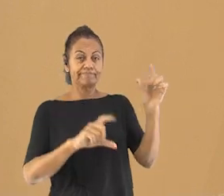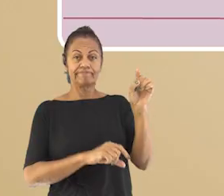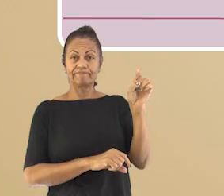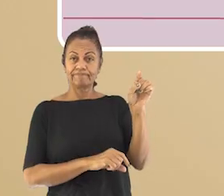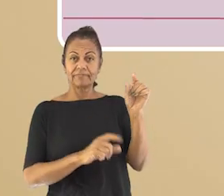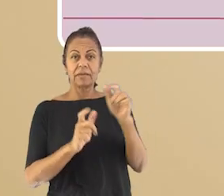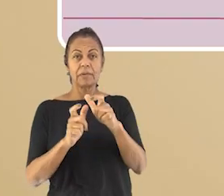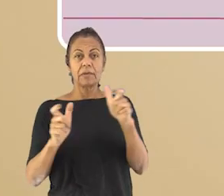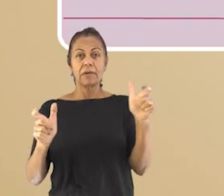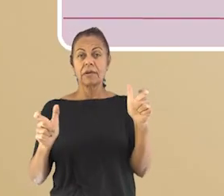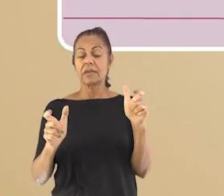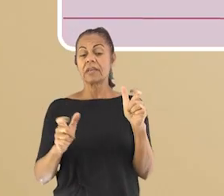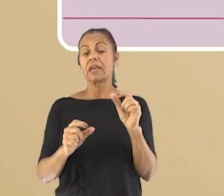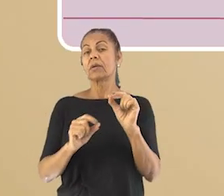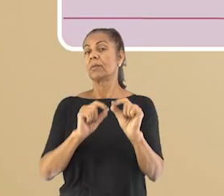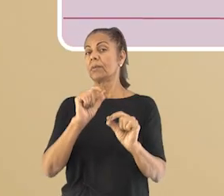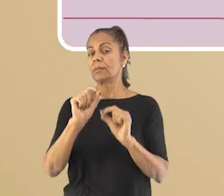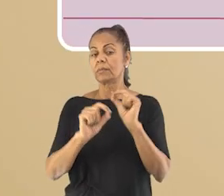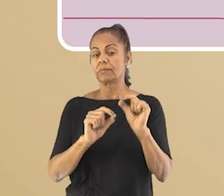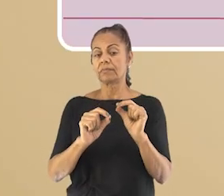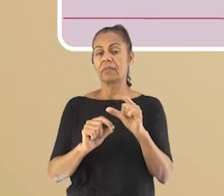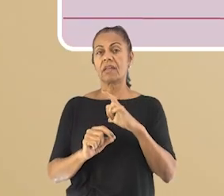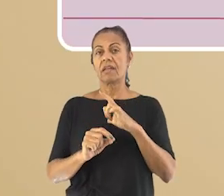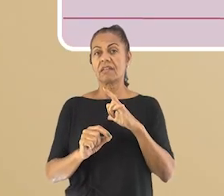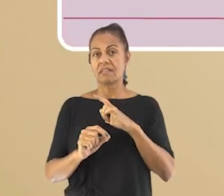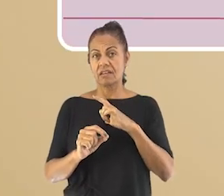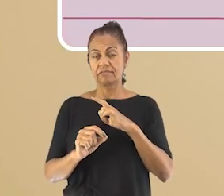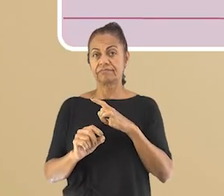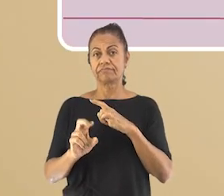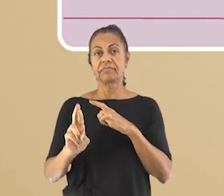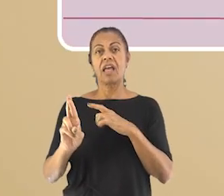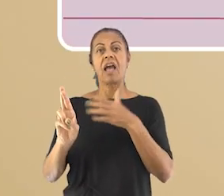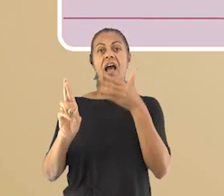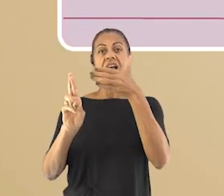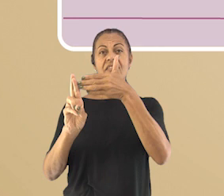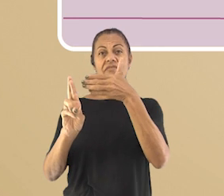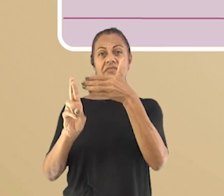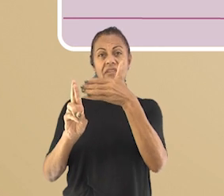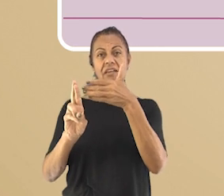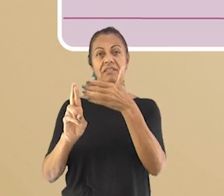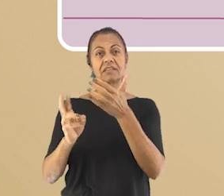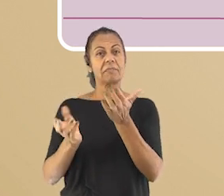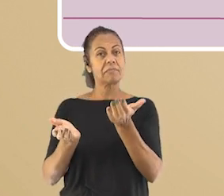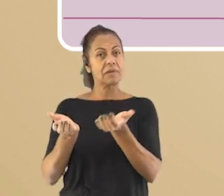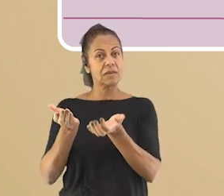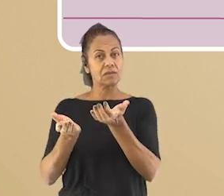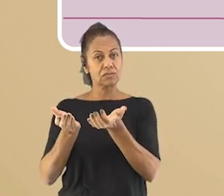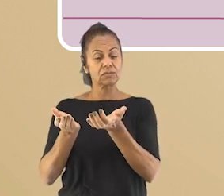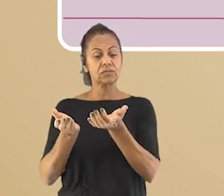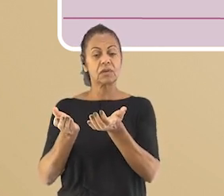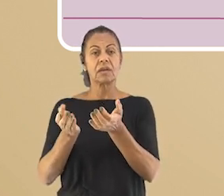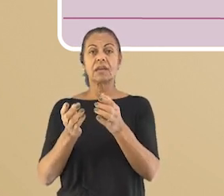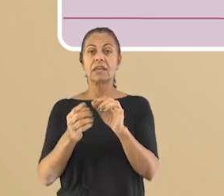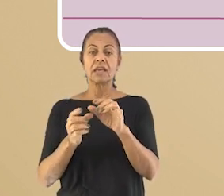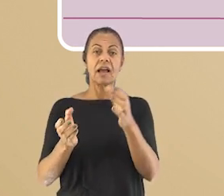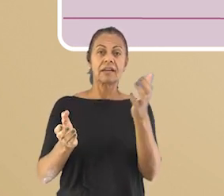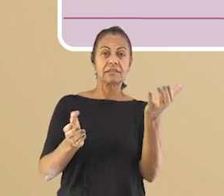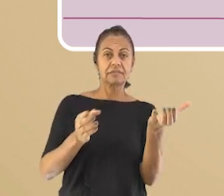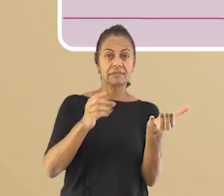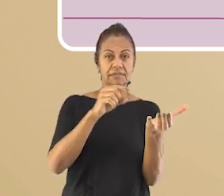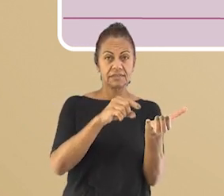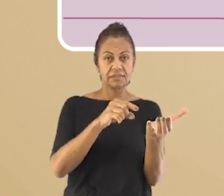na tela. Em geral, essa balança funciona da seguinte maneira. De um dos lados são colocados pesos